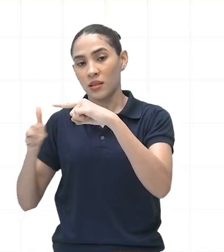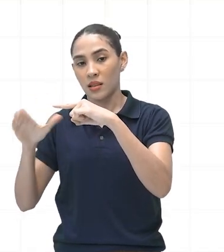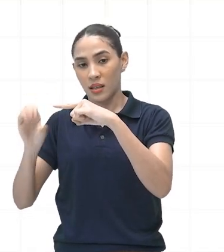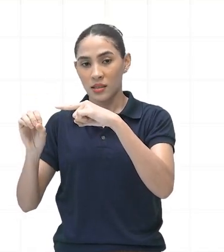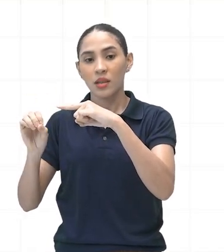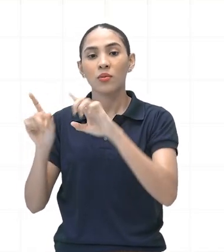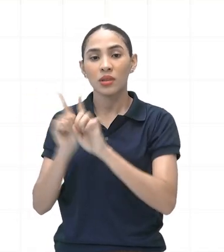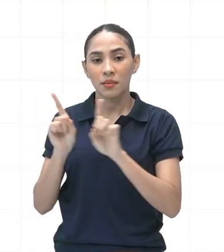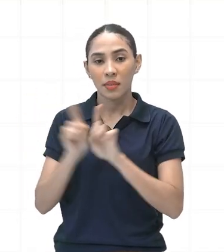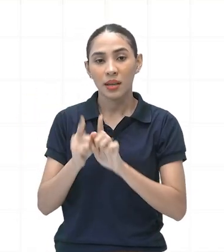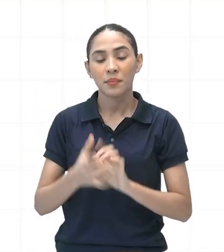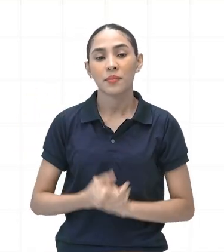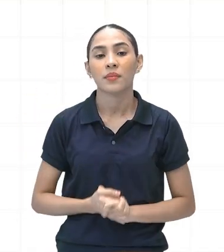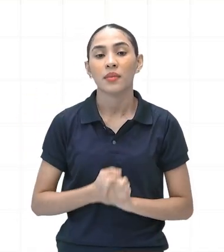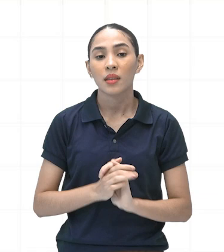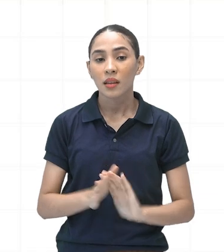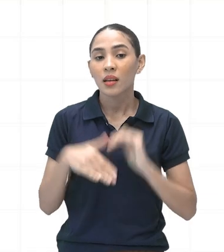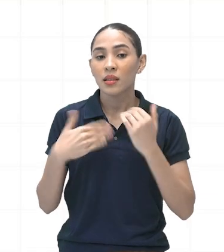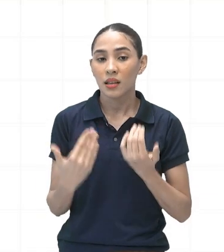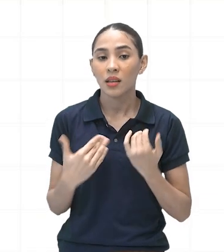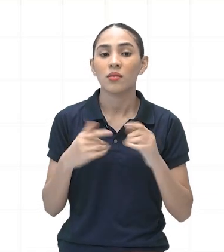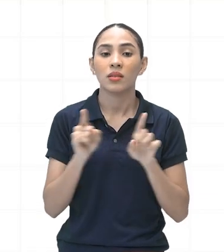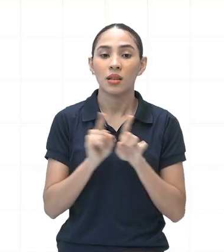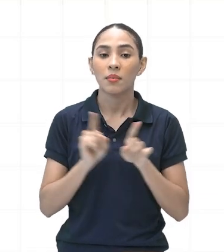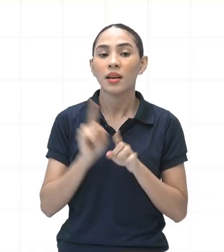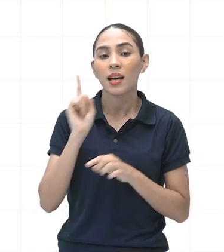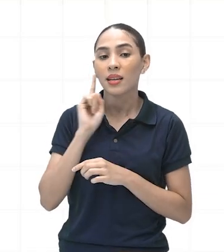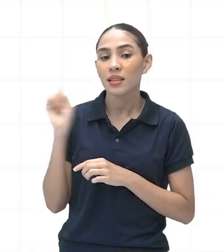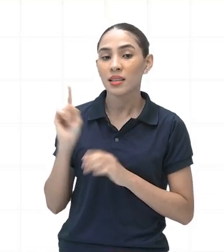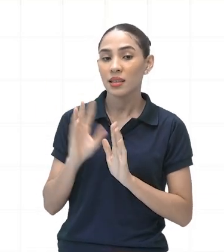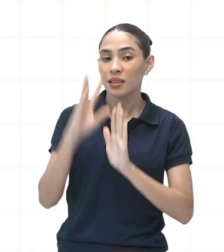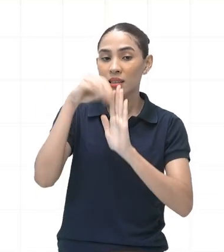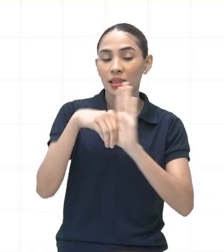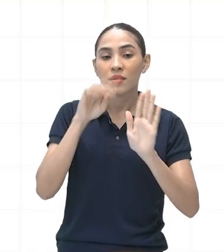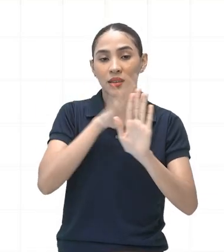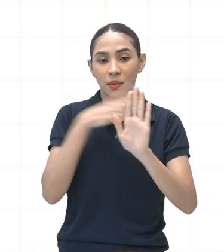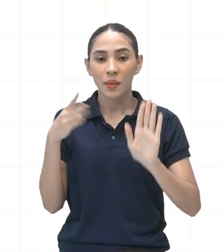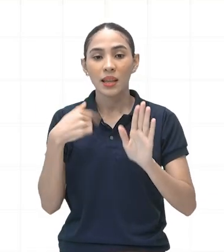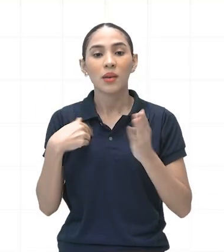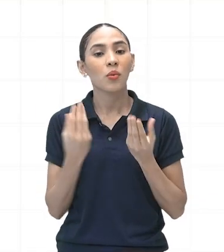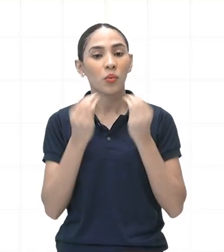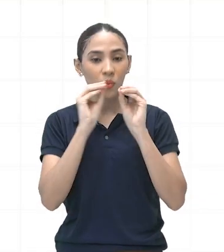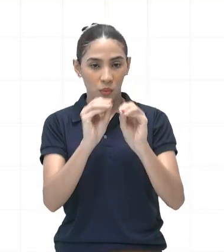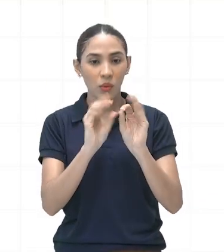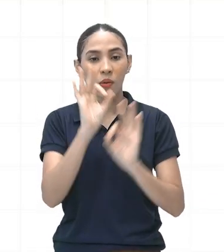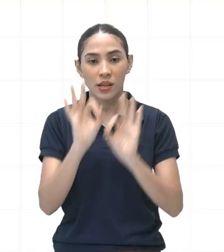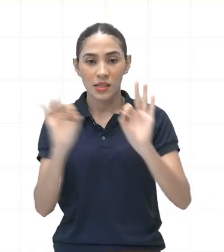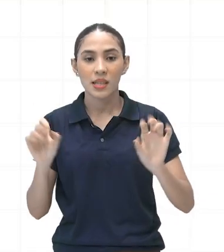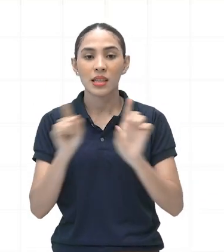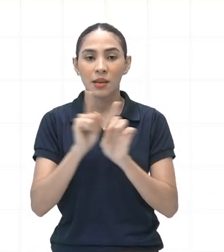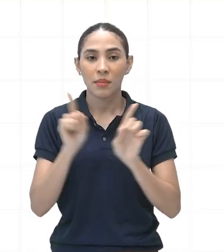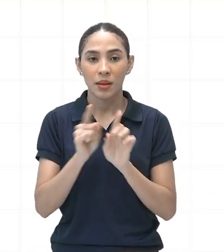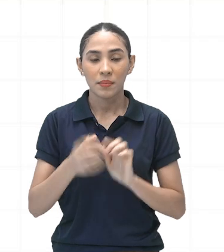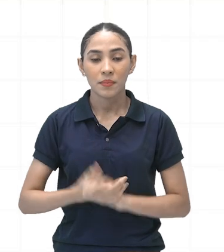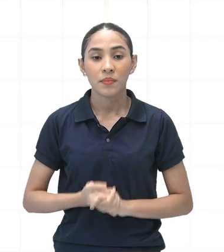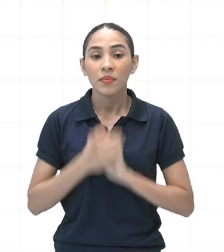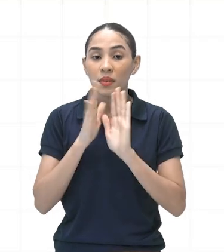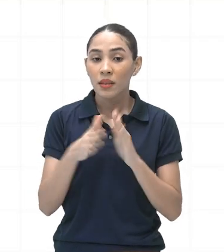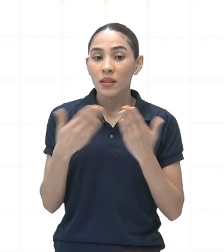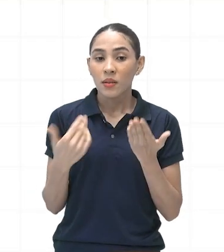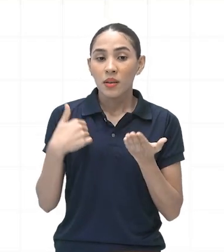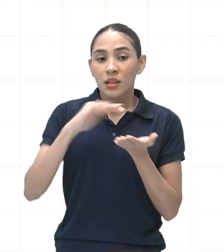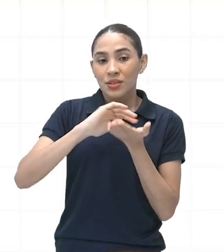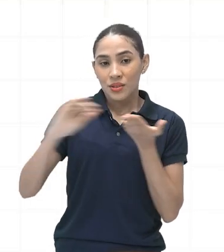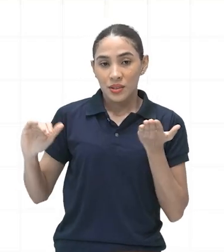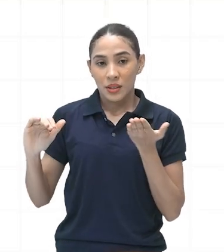6 e x. Então, do mesmo jeito que estava aqui na tabela, eu coloquei ali montando a proporção, né? Então, eu